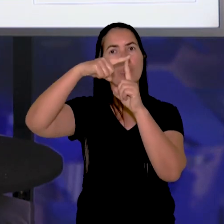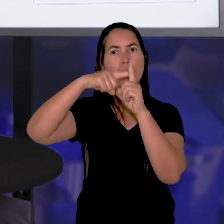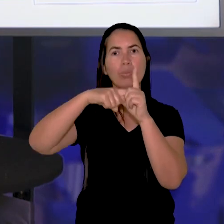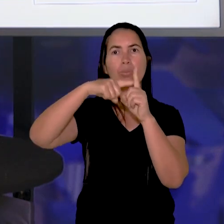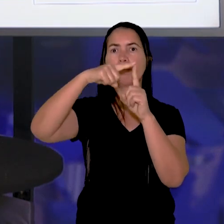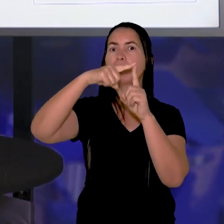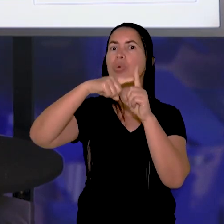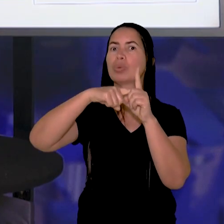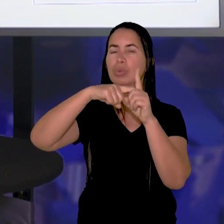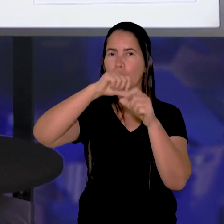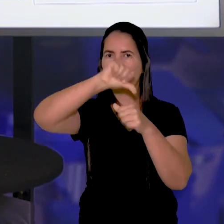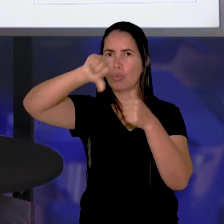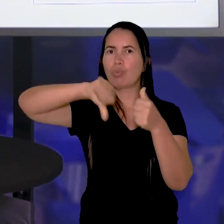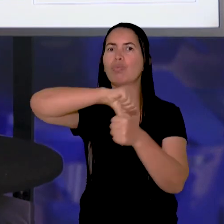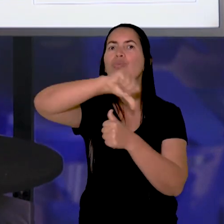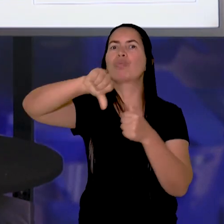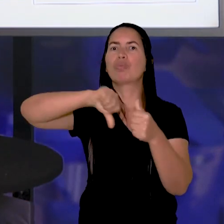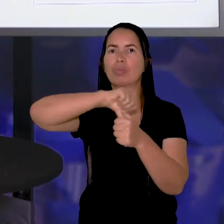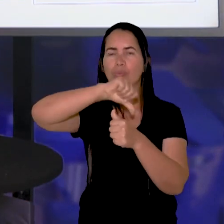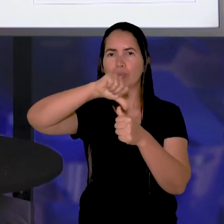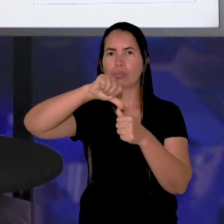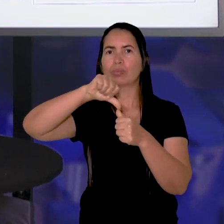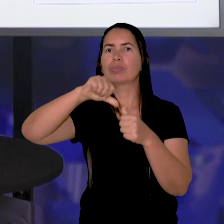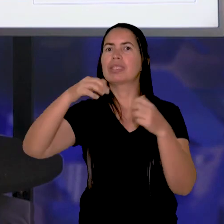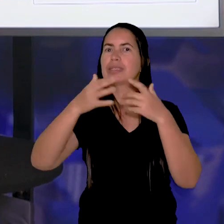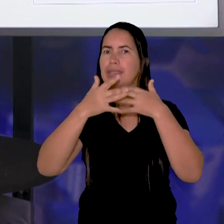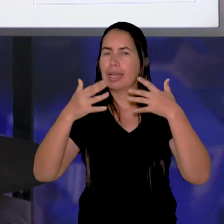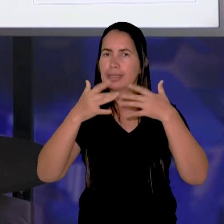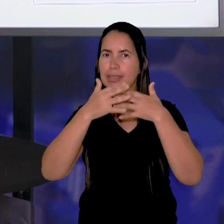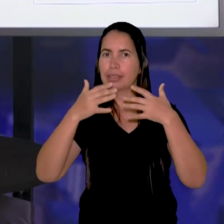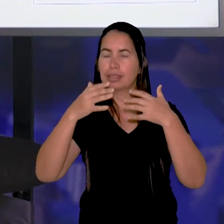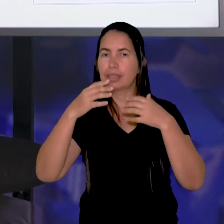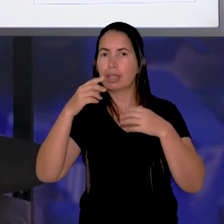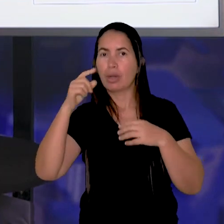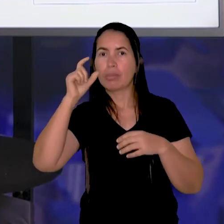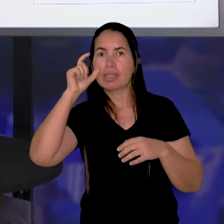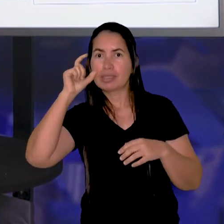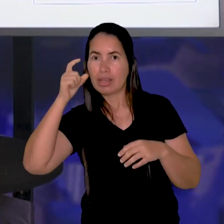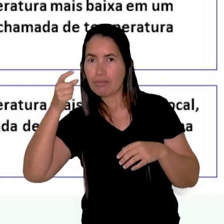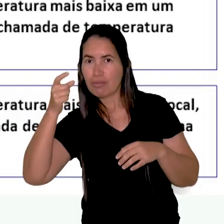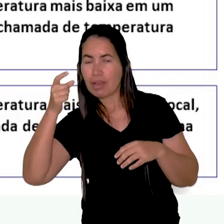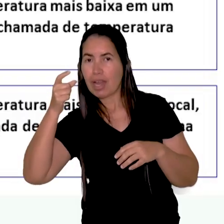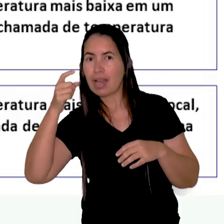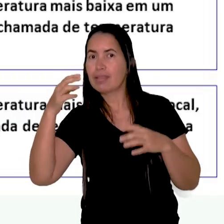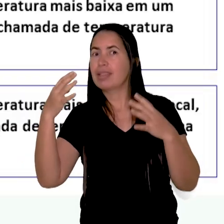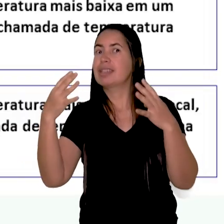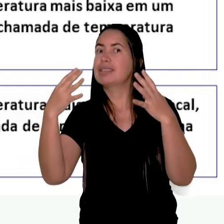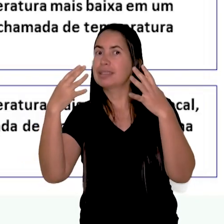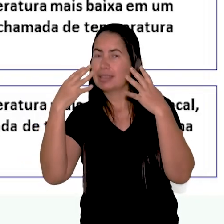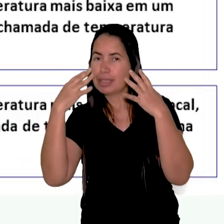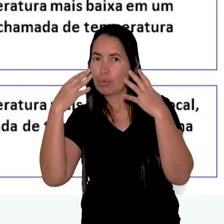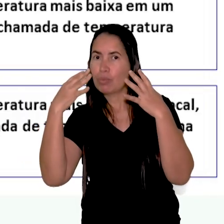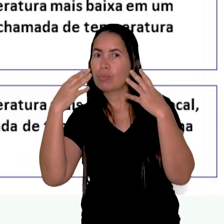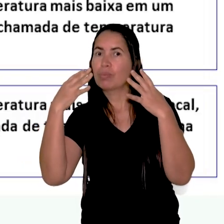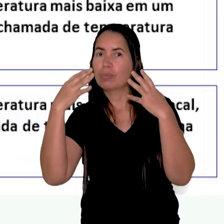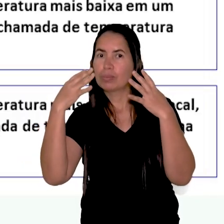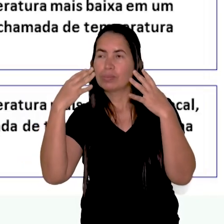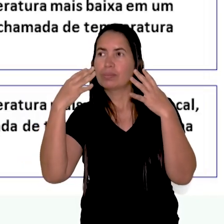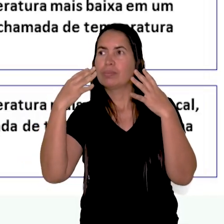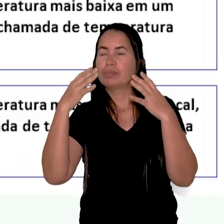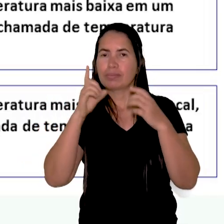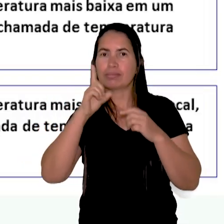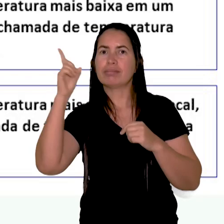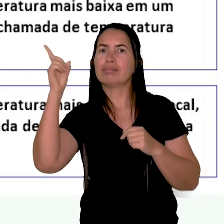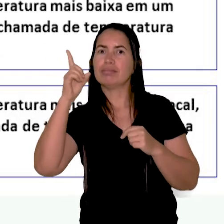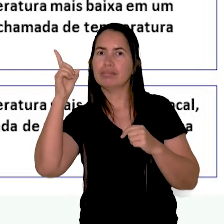temperatura na cidade. Então, vamos observar bastante, presta bastante atenção